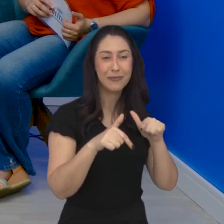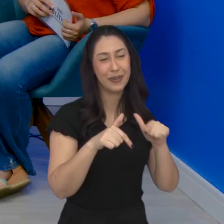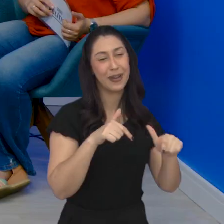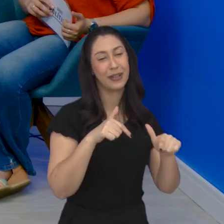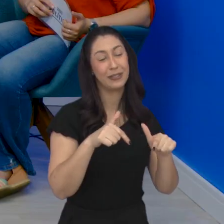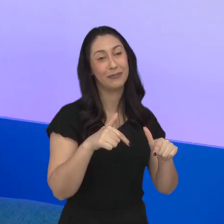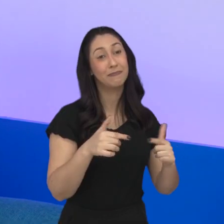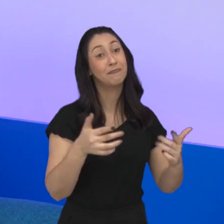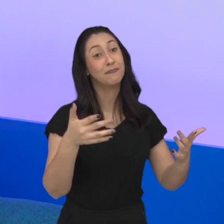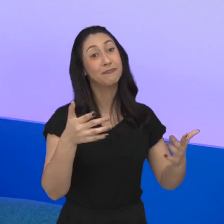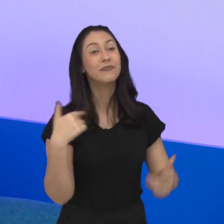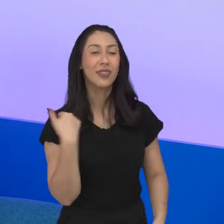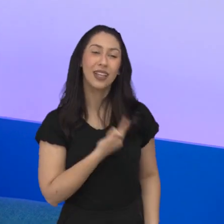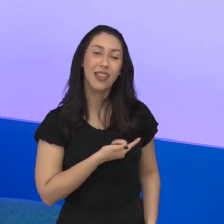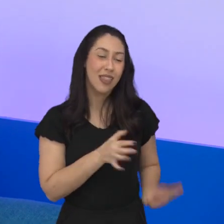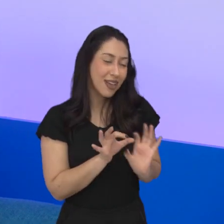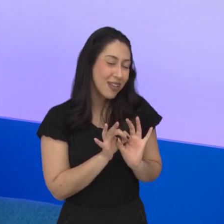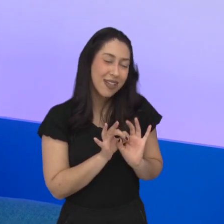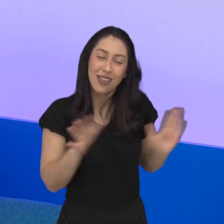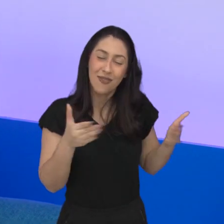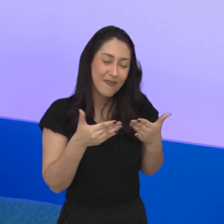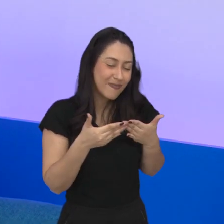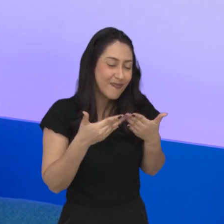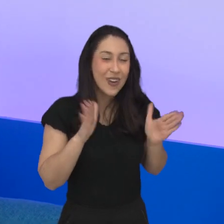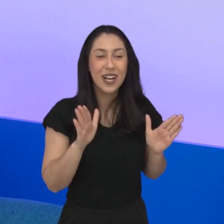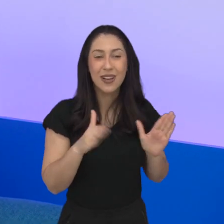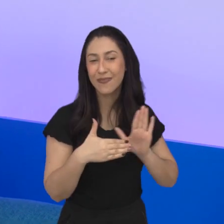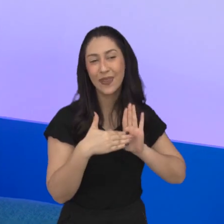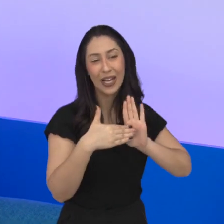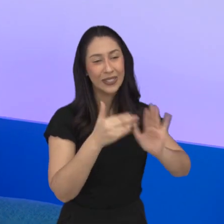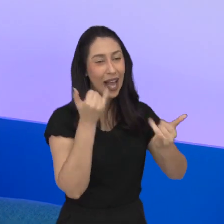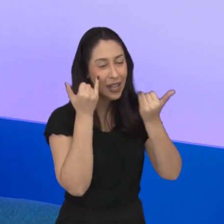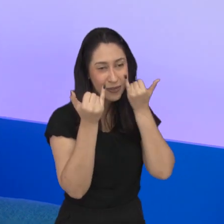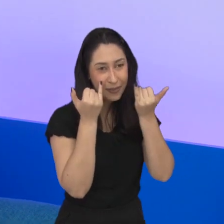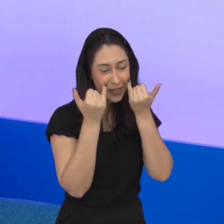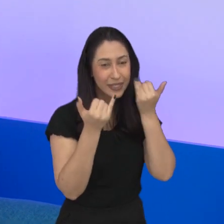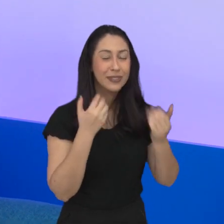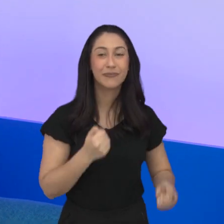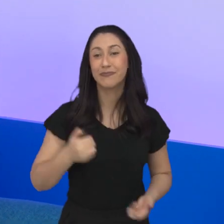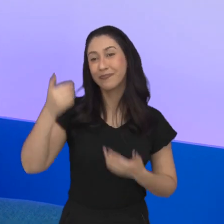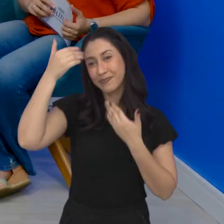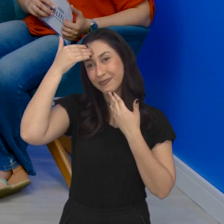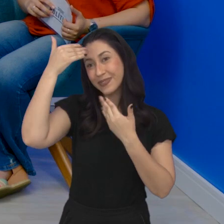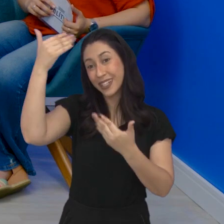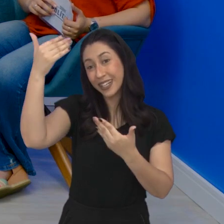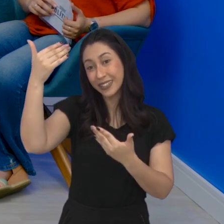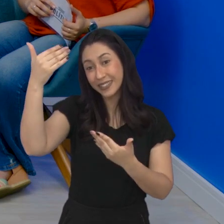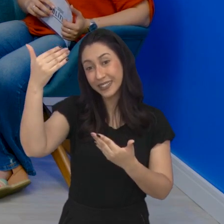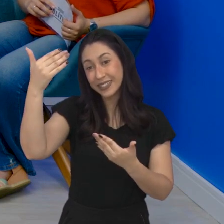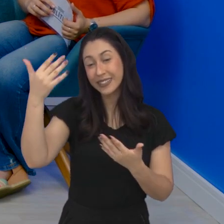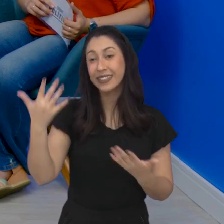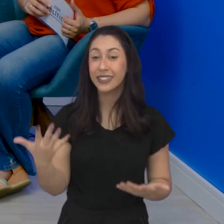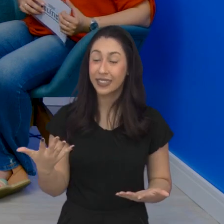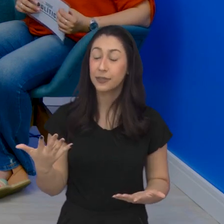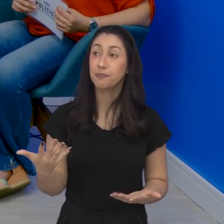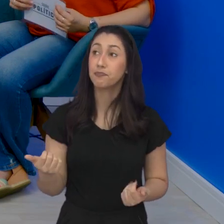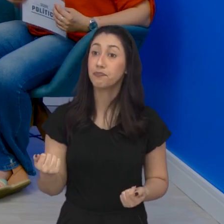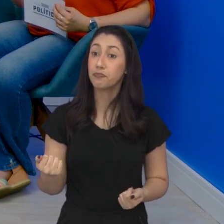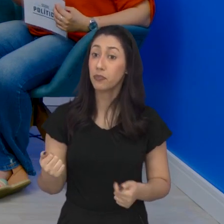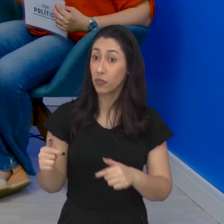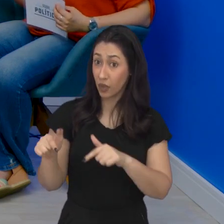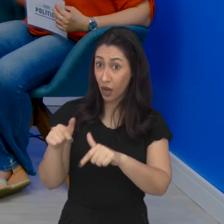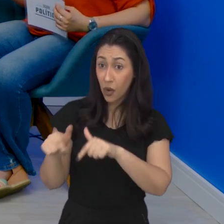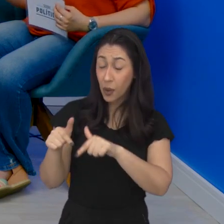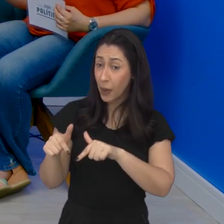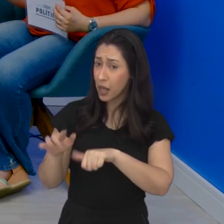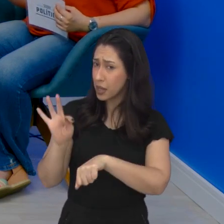trabalha no Semadem e a gente está à disposição da comunidade para prover a melhor informação possível. Muito obrigada, Diego. É bacana que é um